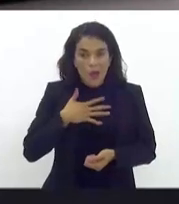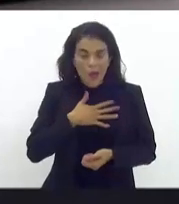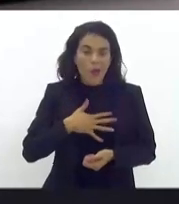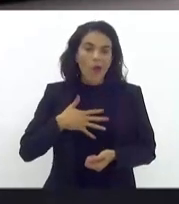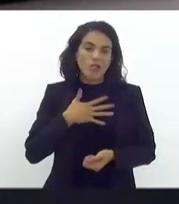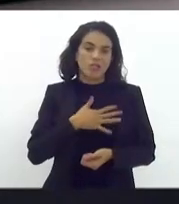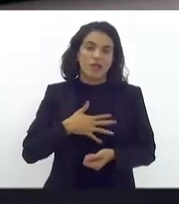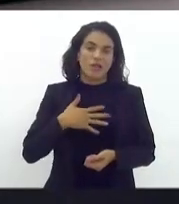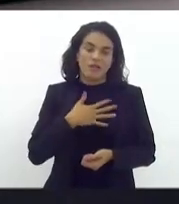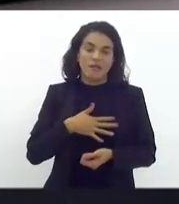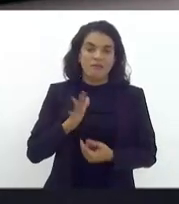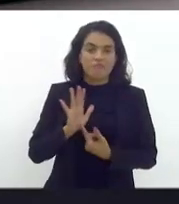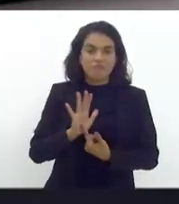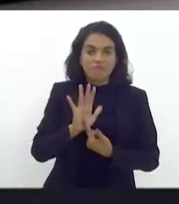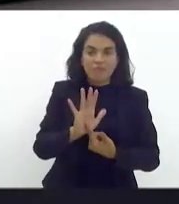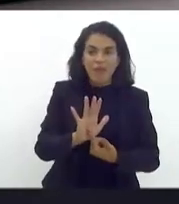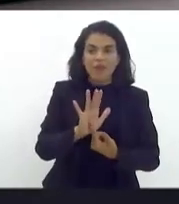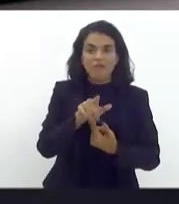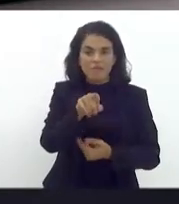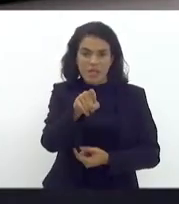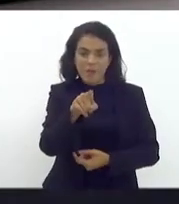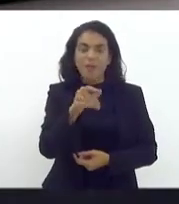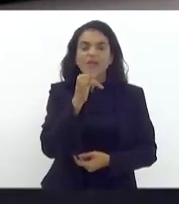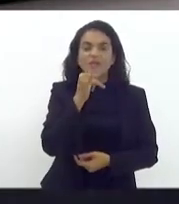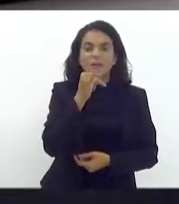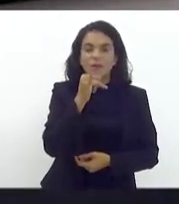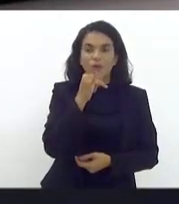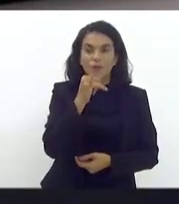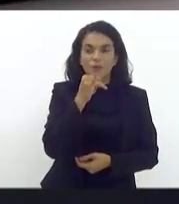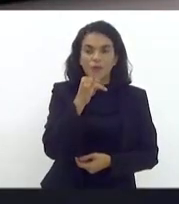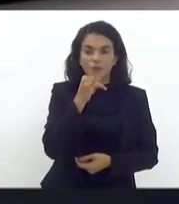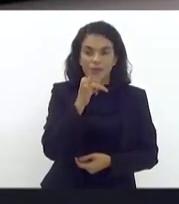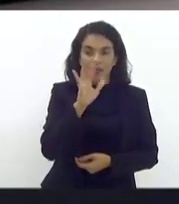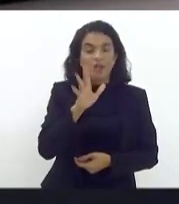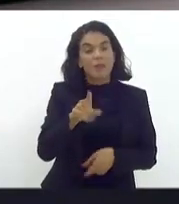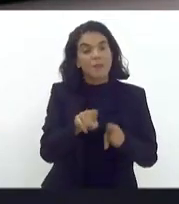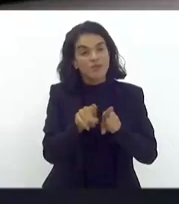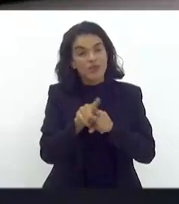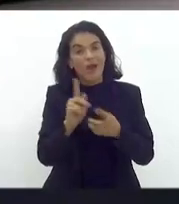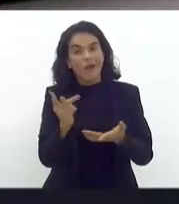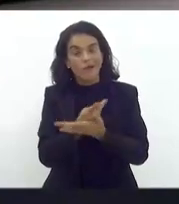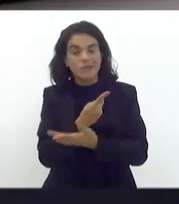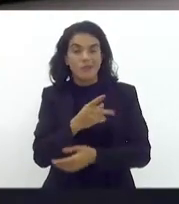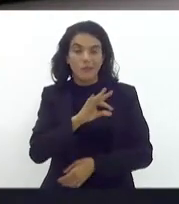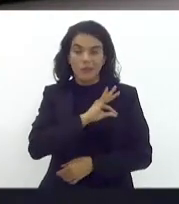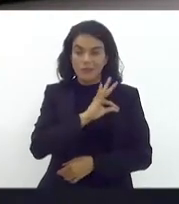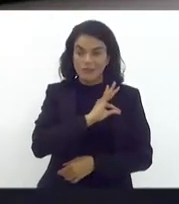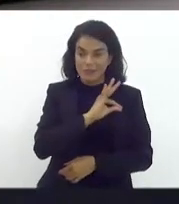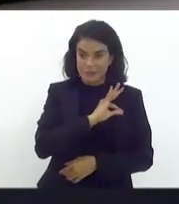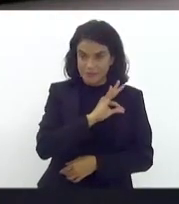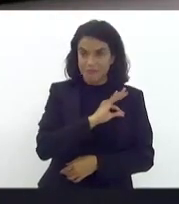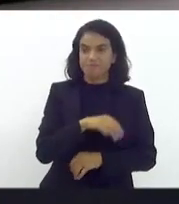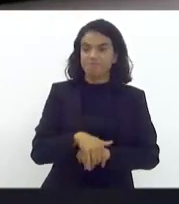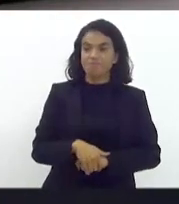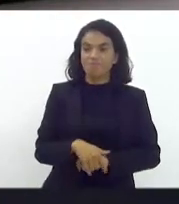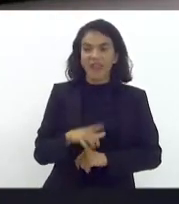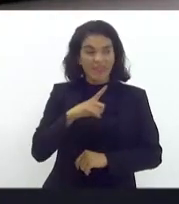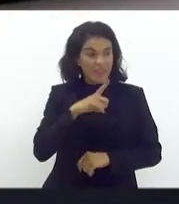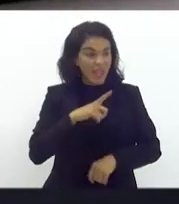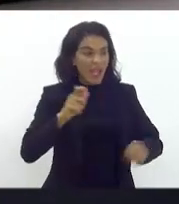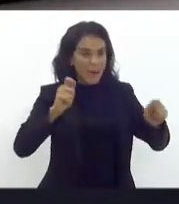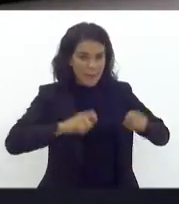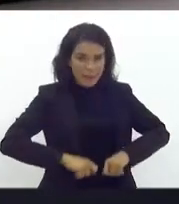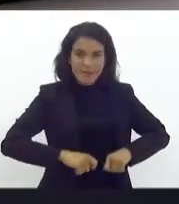testado e muitas vezes as pessoas você por exemplo já foi vice policiais por exemplo se aposentar acham que eles têm capacidade